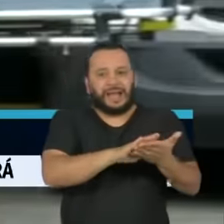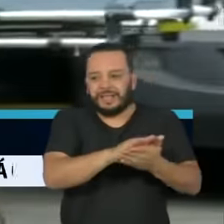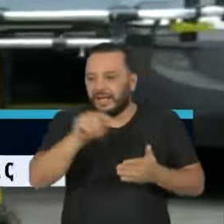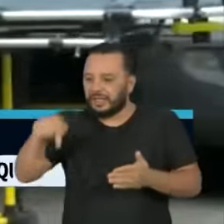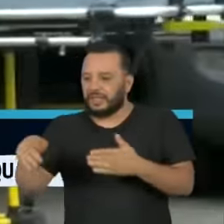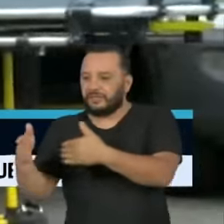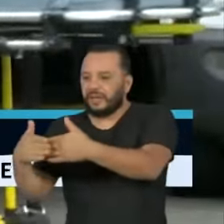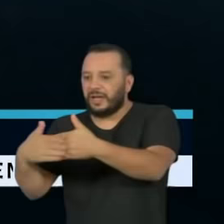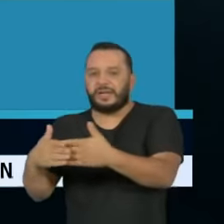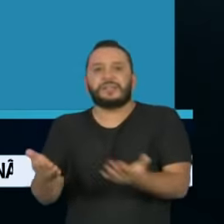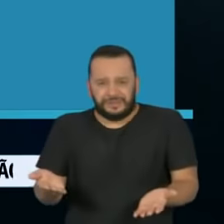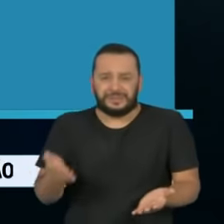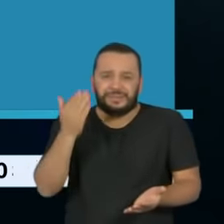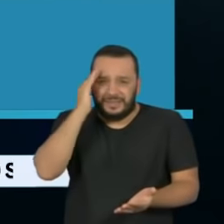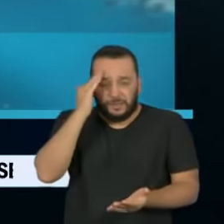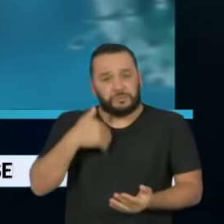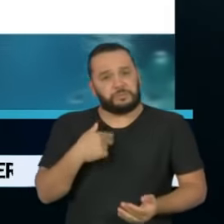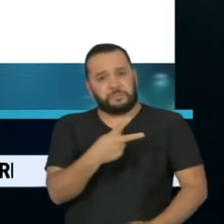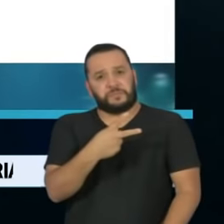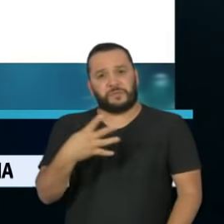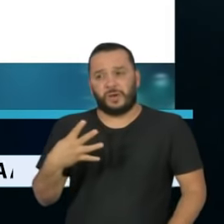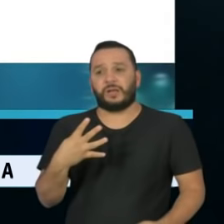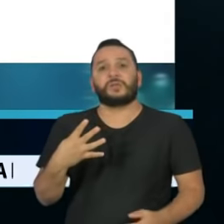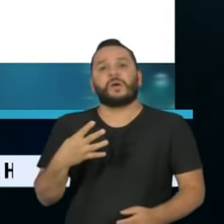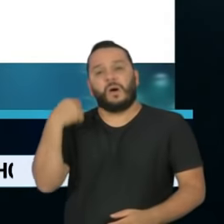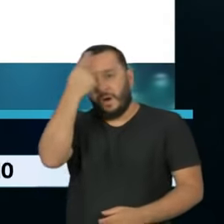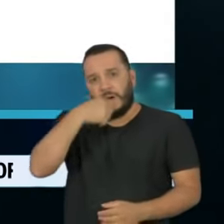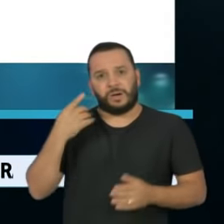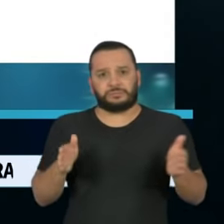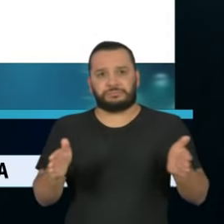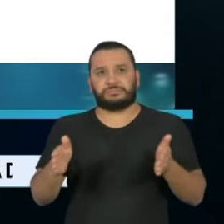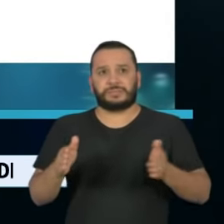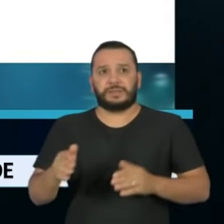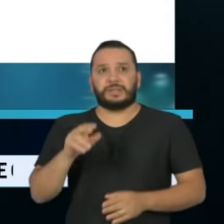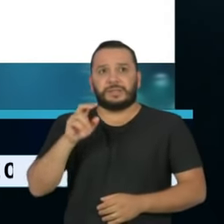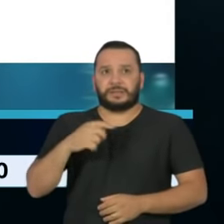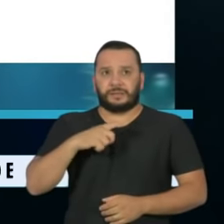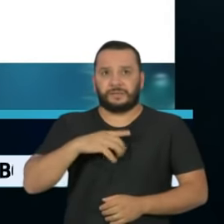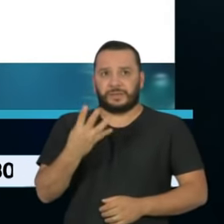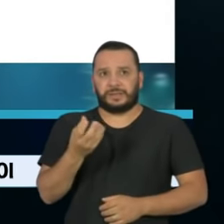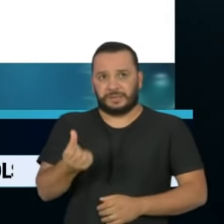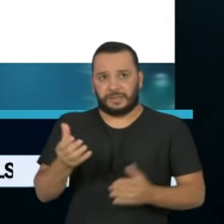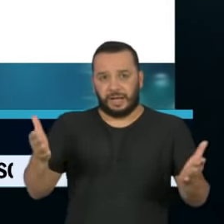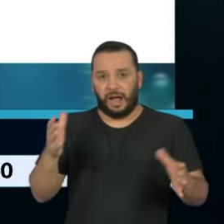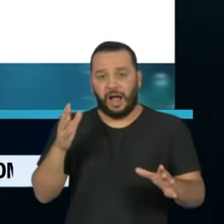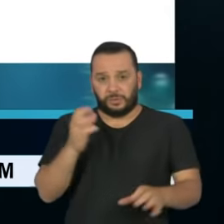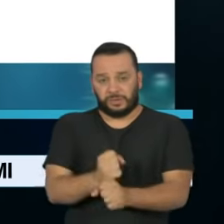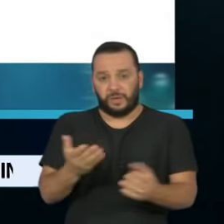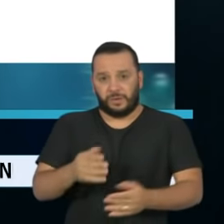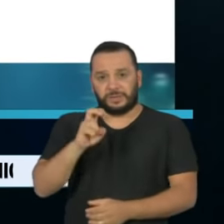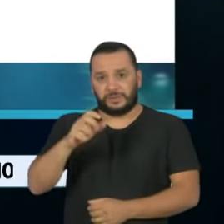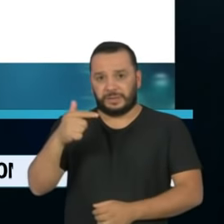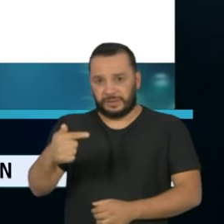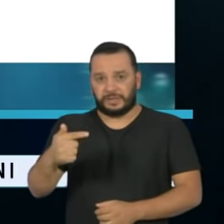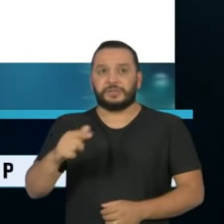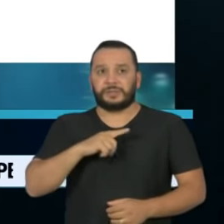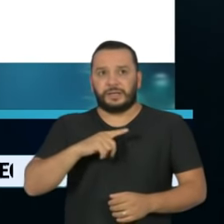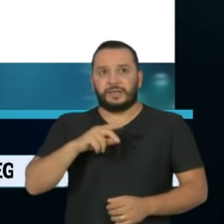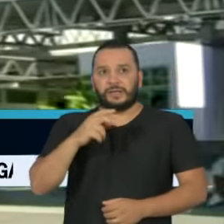por Covid-19 subiram de 46 para 57 no Brasil. São 2.433